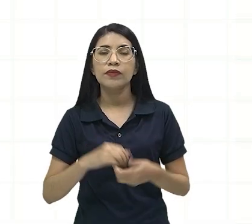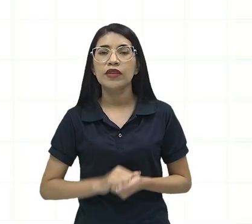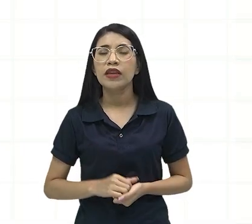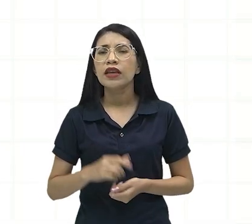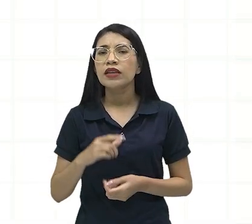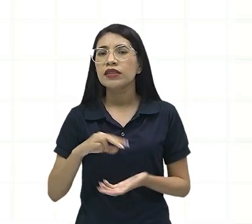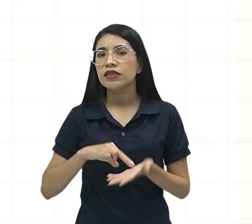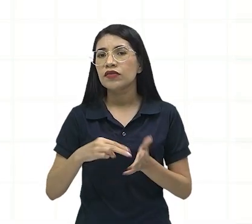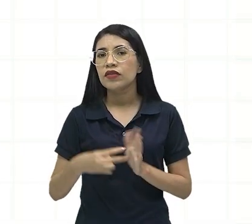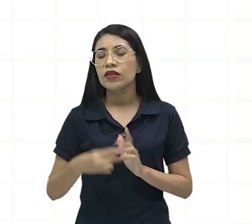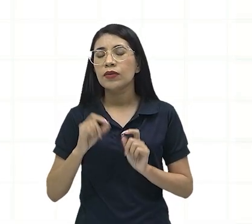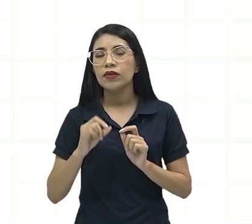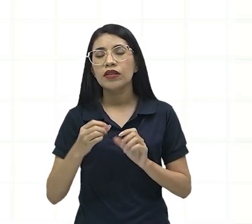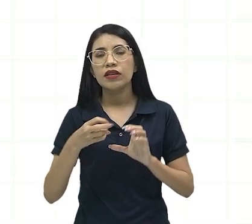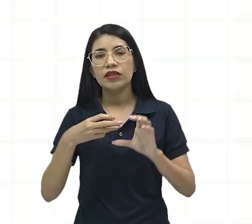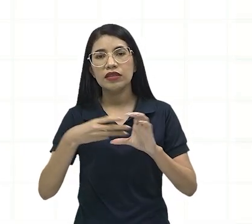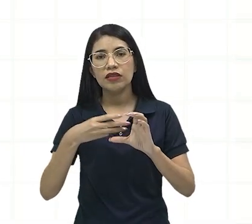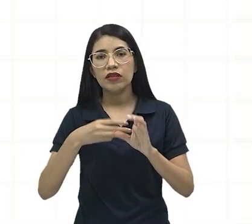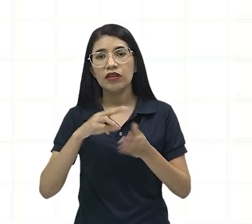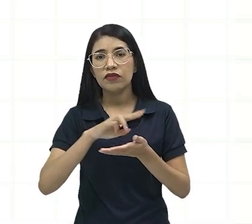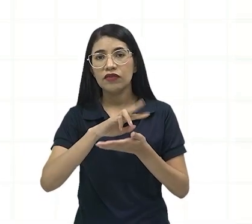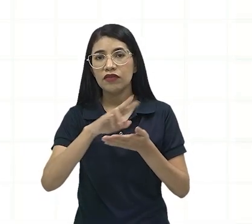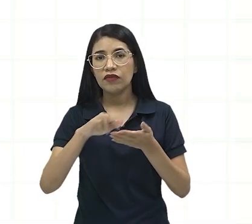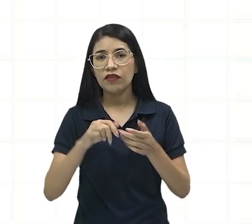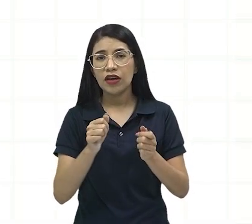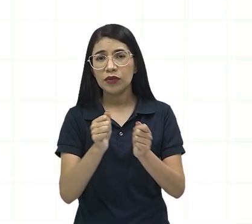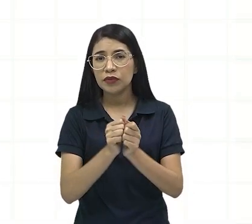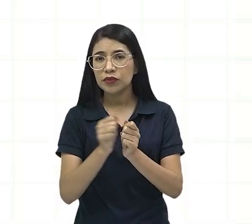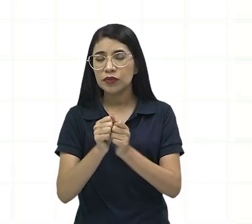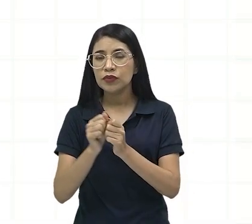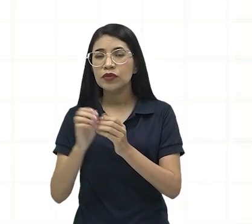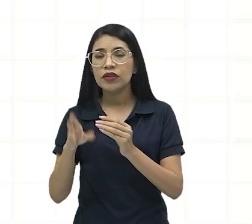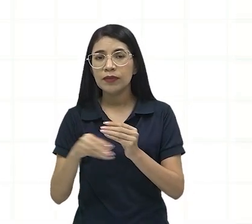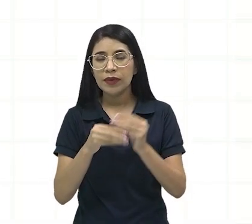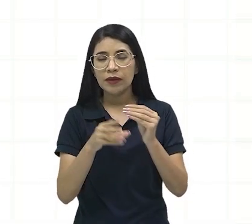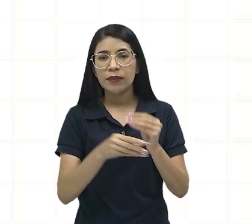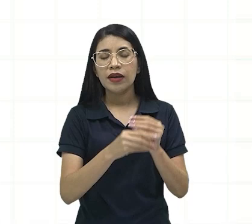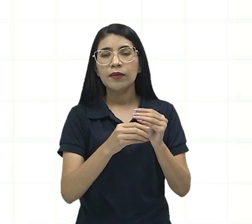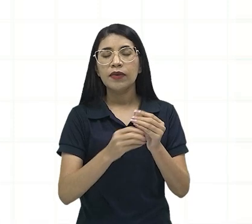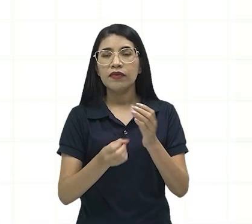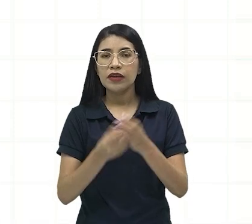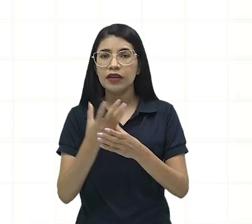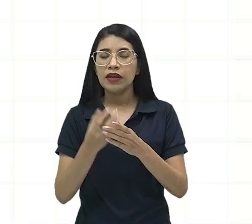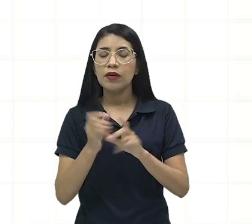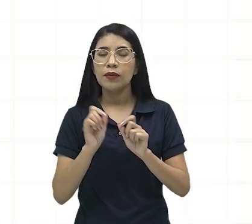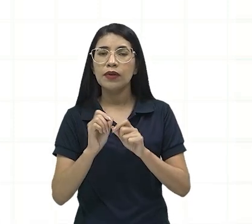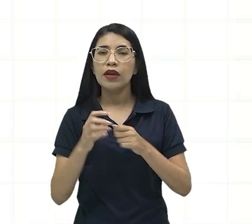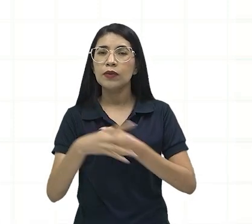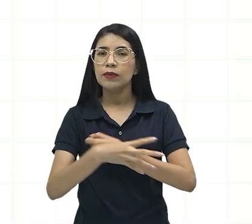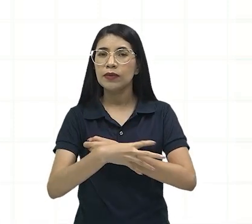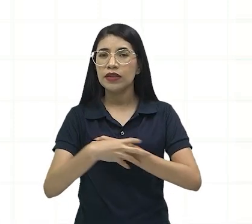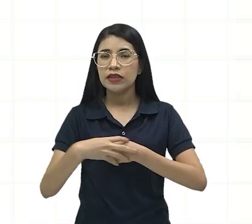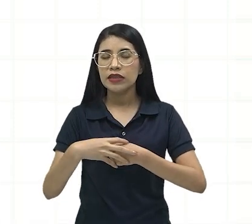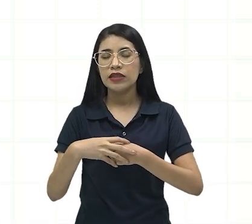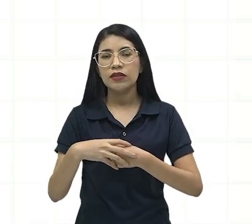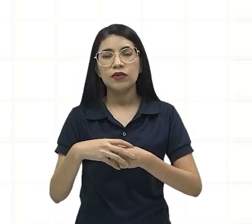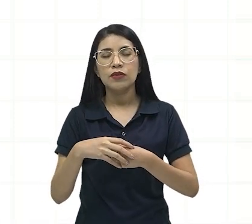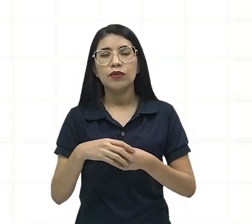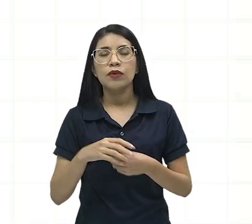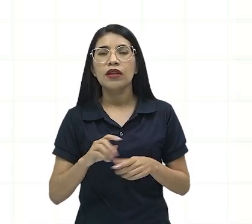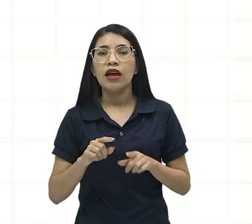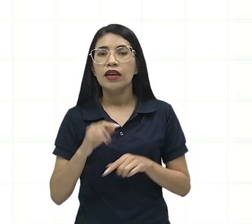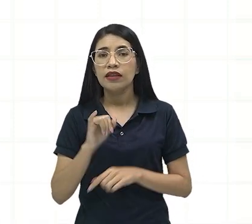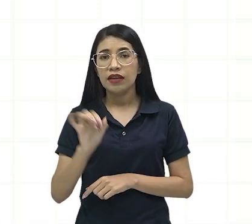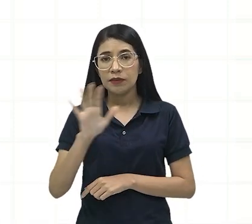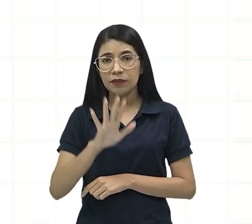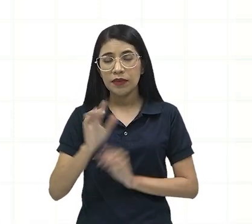multicelulares. Várias células eucarióticas vão compor as células dos animais. Aqui tem uma representação do homem, mas porque o